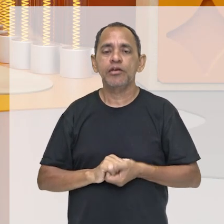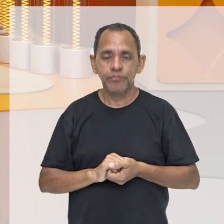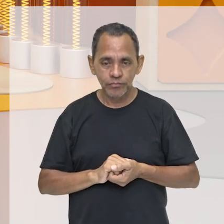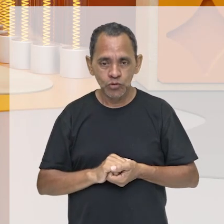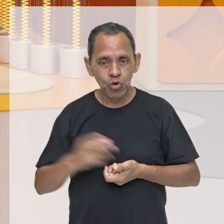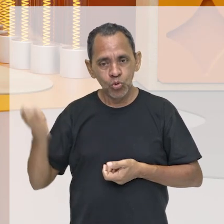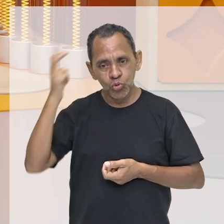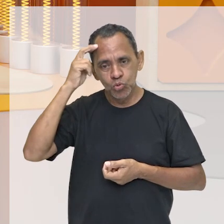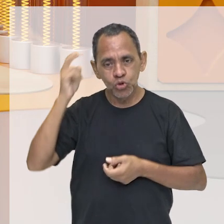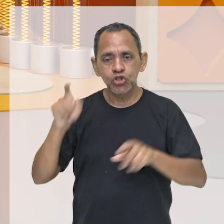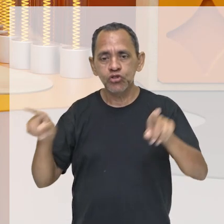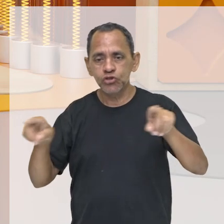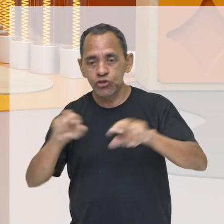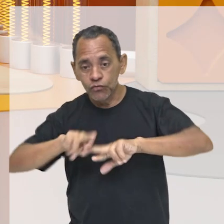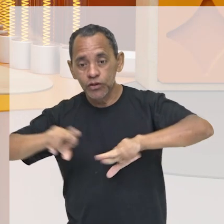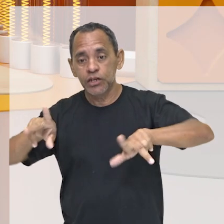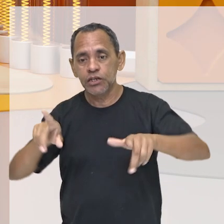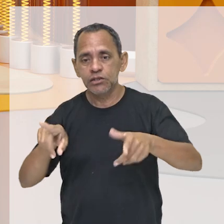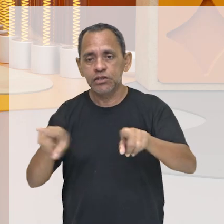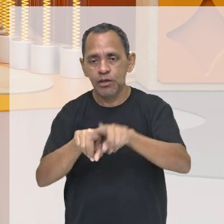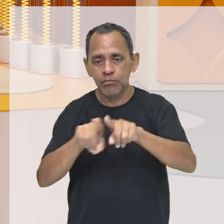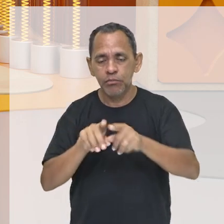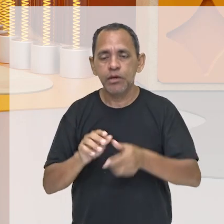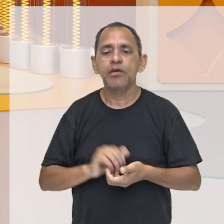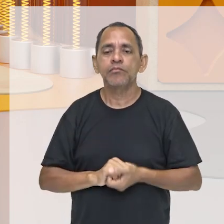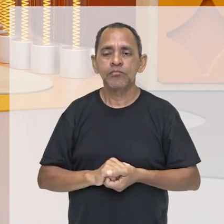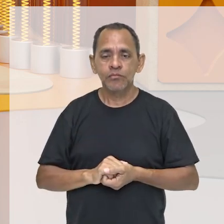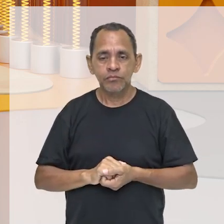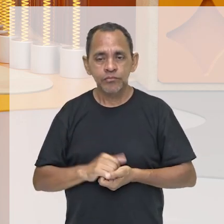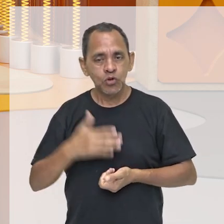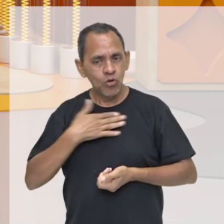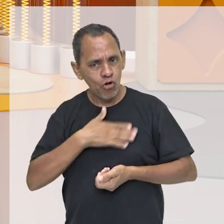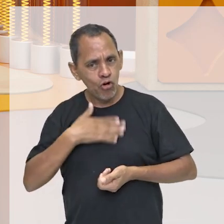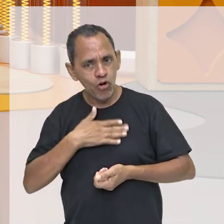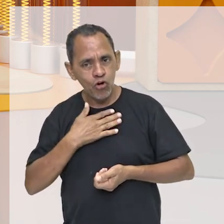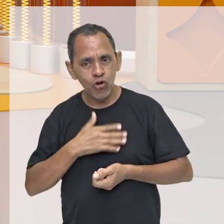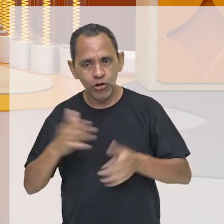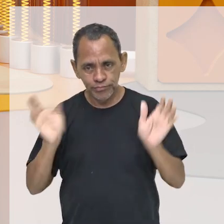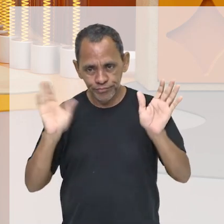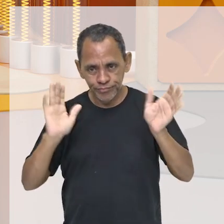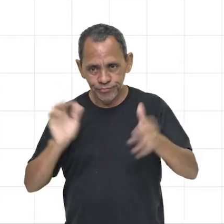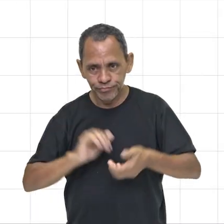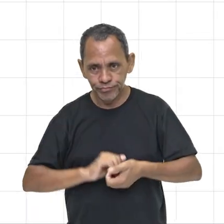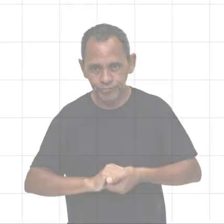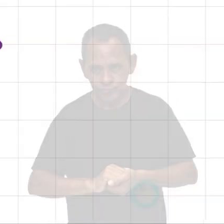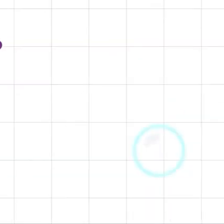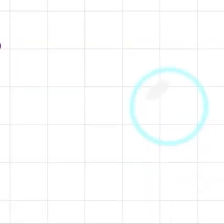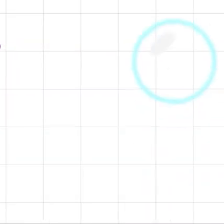primeira parte da revisão. Espero que você tenha gostado e aproveitado. A gente se vê numa outra ocasião.